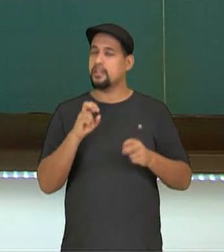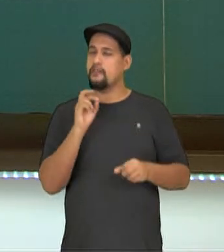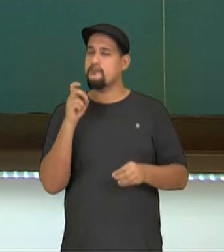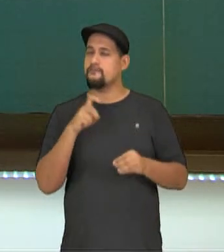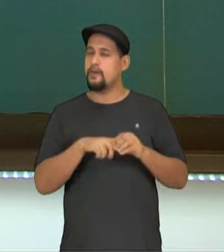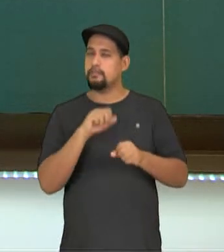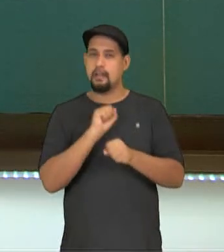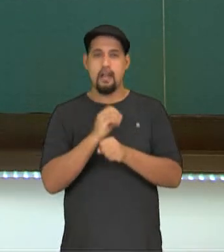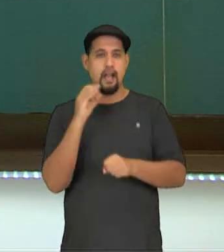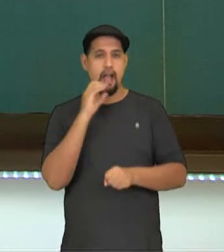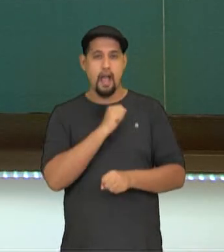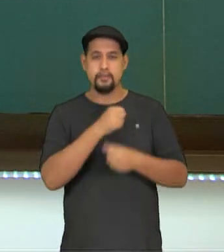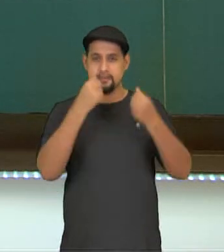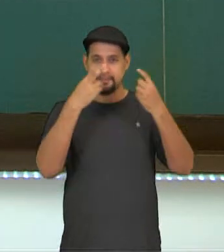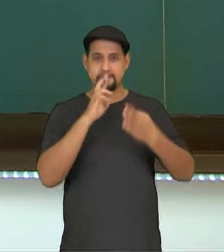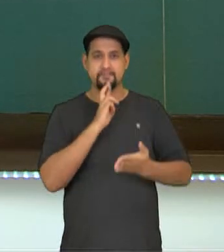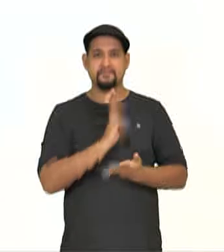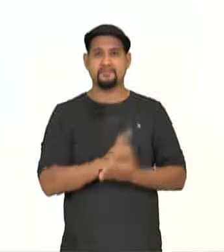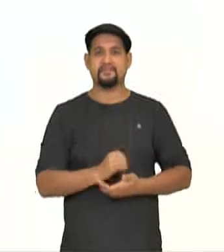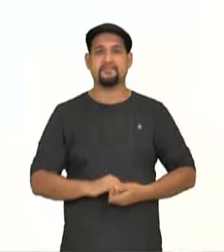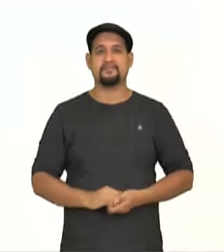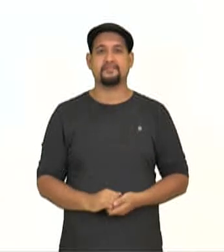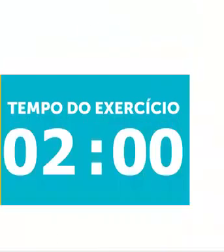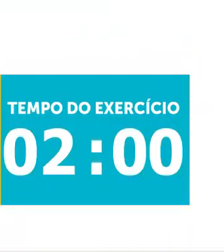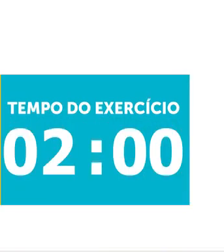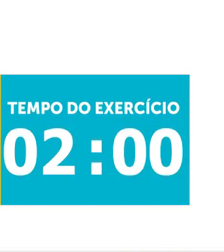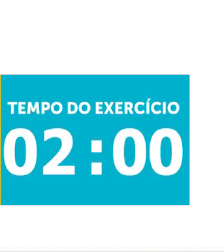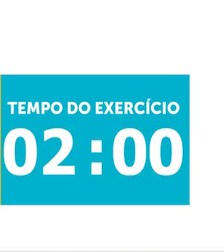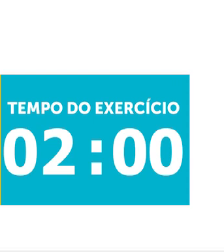gente volta já já comentando essa resposta.